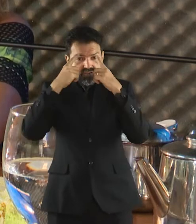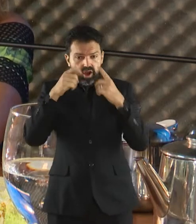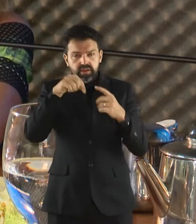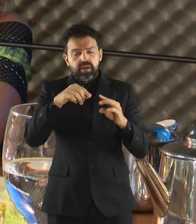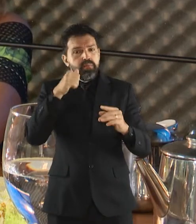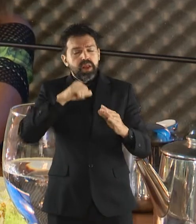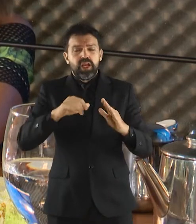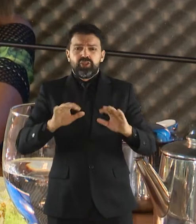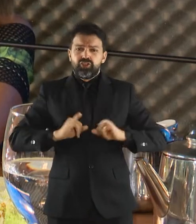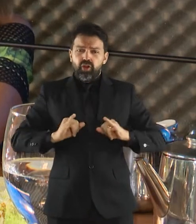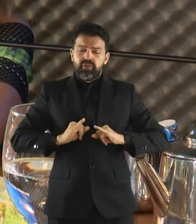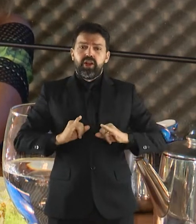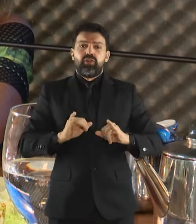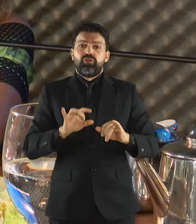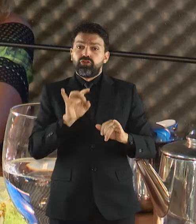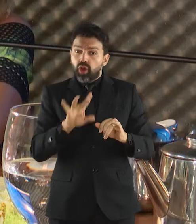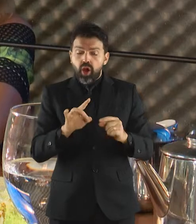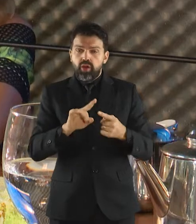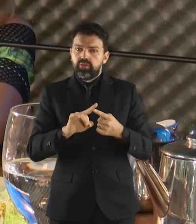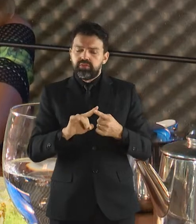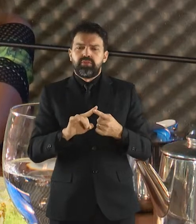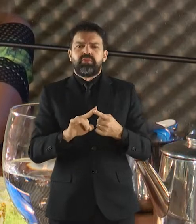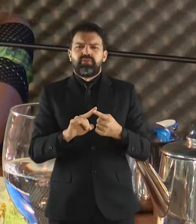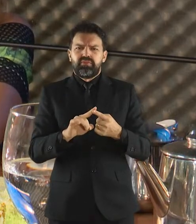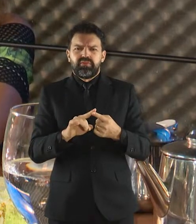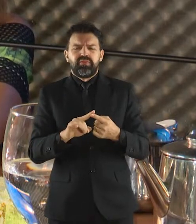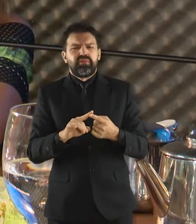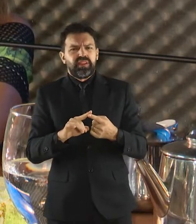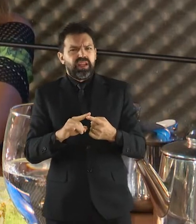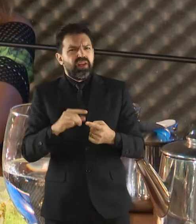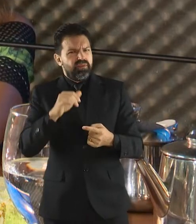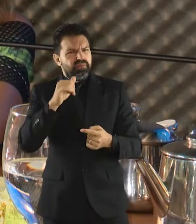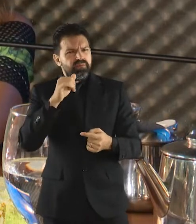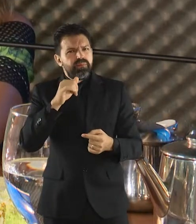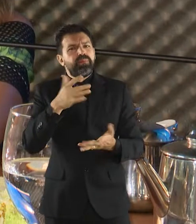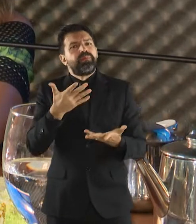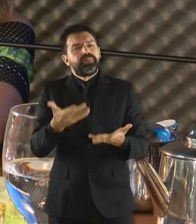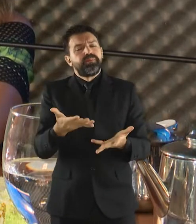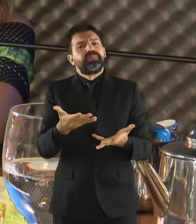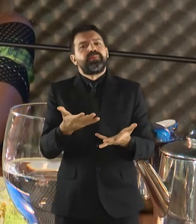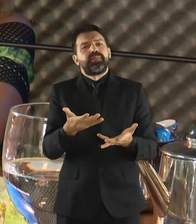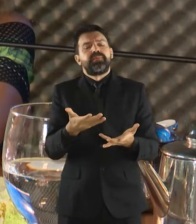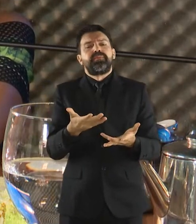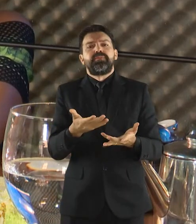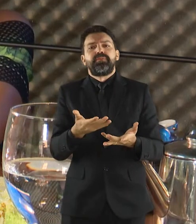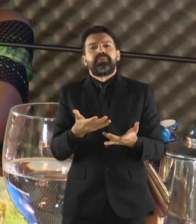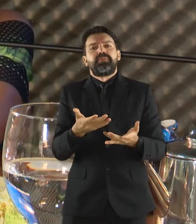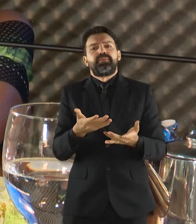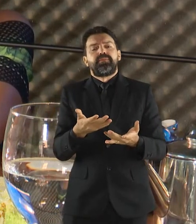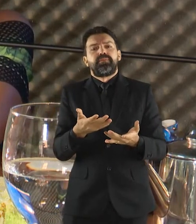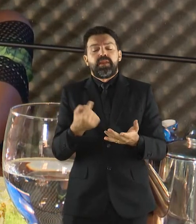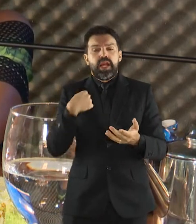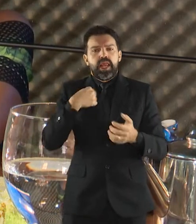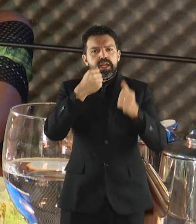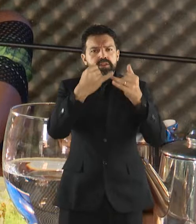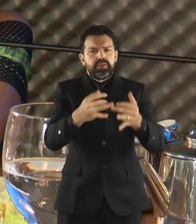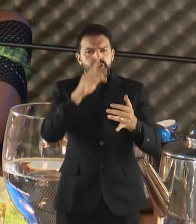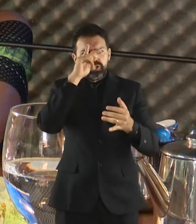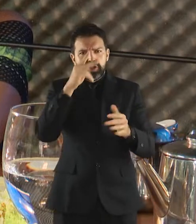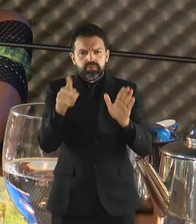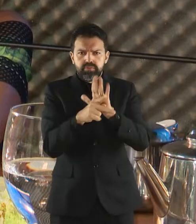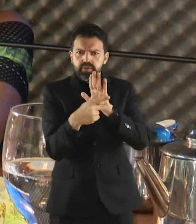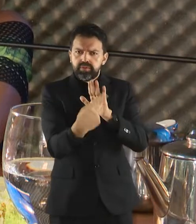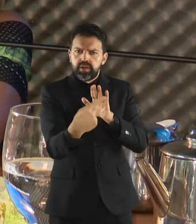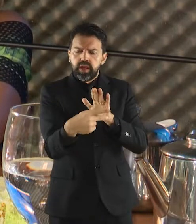né? Em tese, foi até uma violência corriqueira, enfim. Mas ela contou a história dela, que ela,